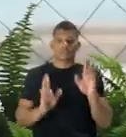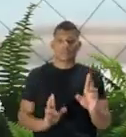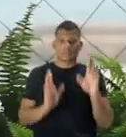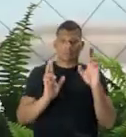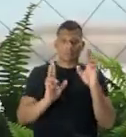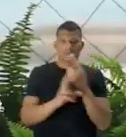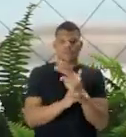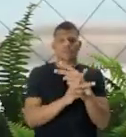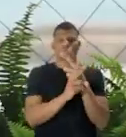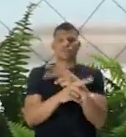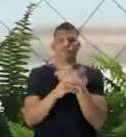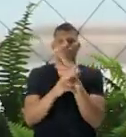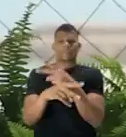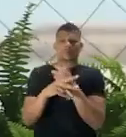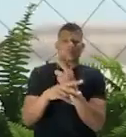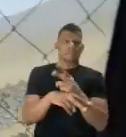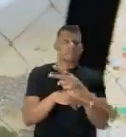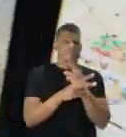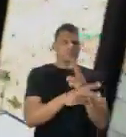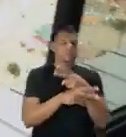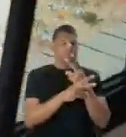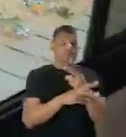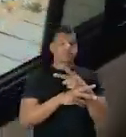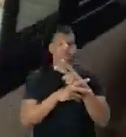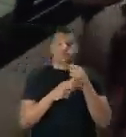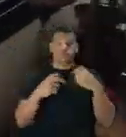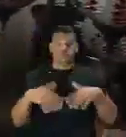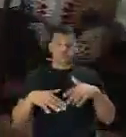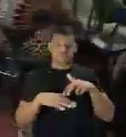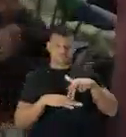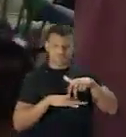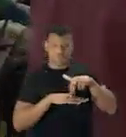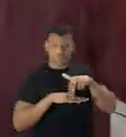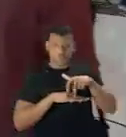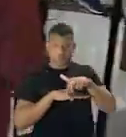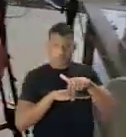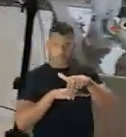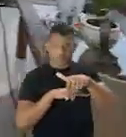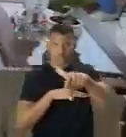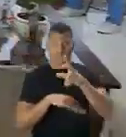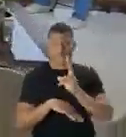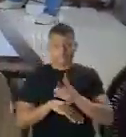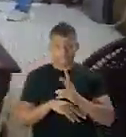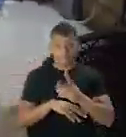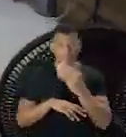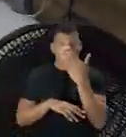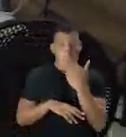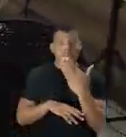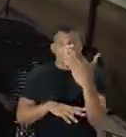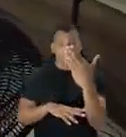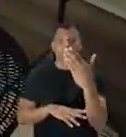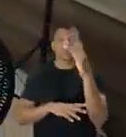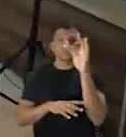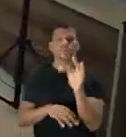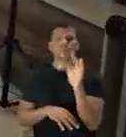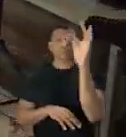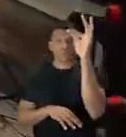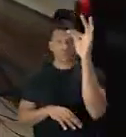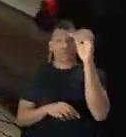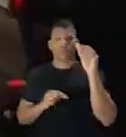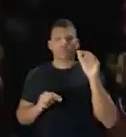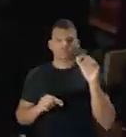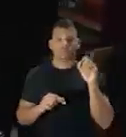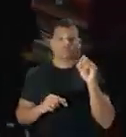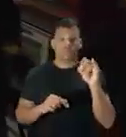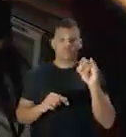paz. É resistir enquanto o vento mais empurra contra o cais, renascer se o